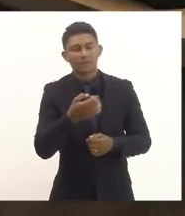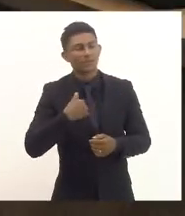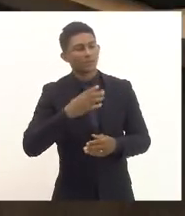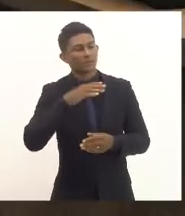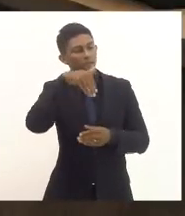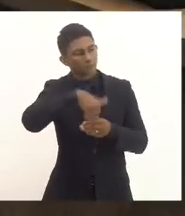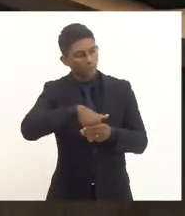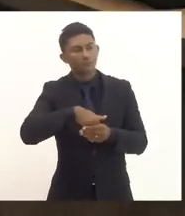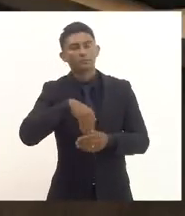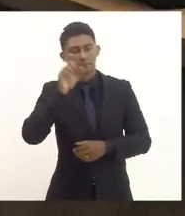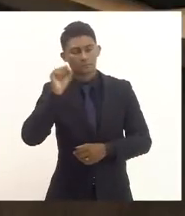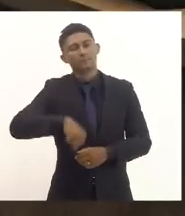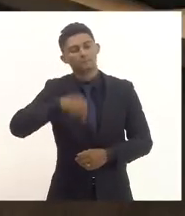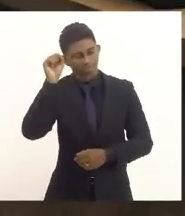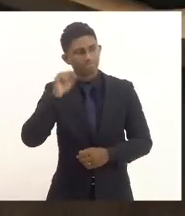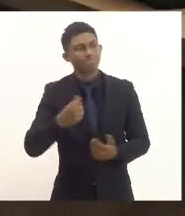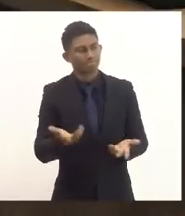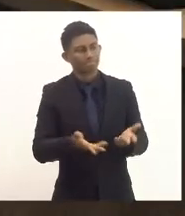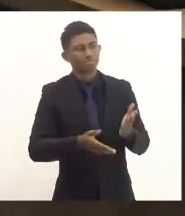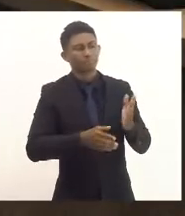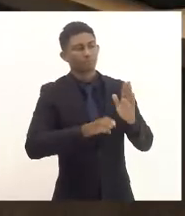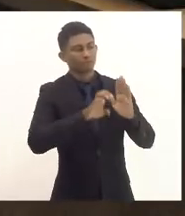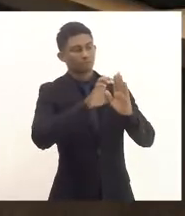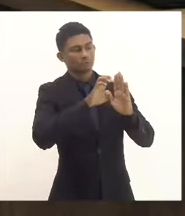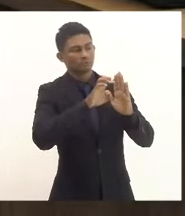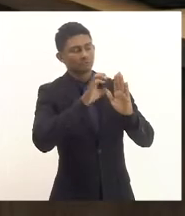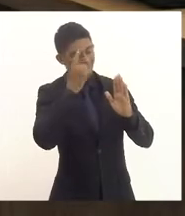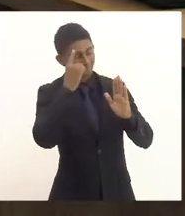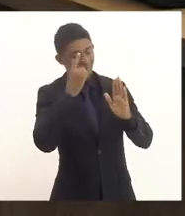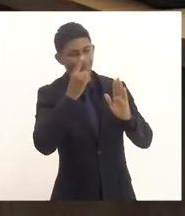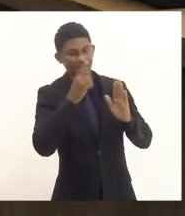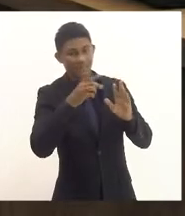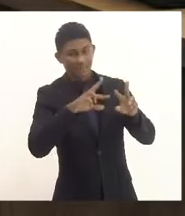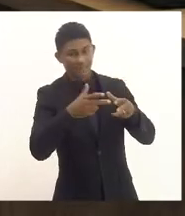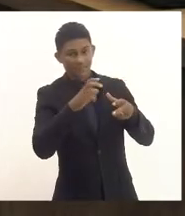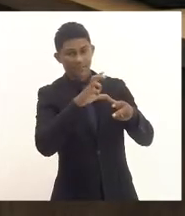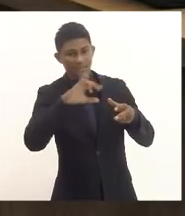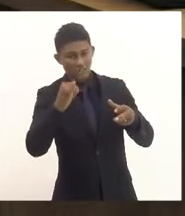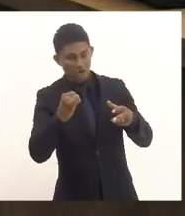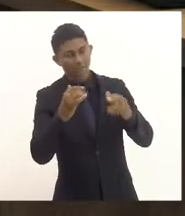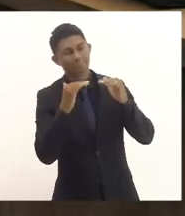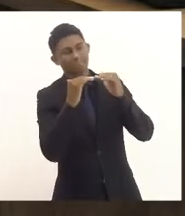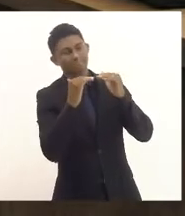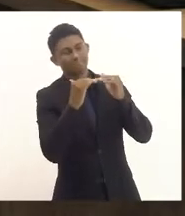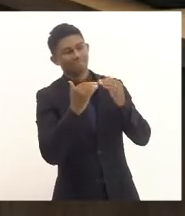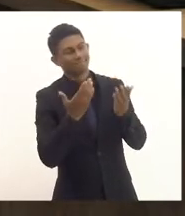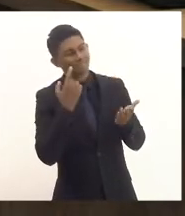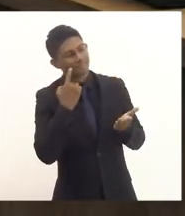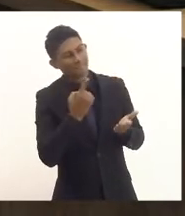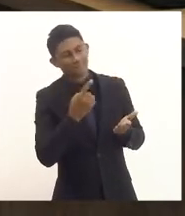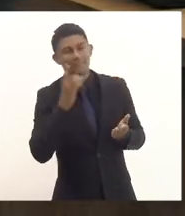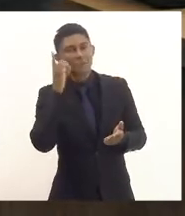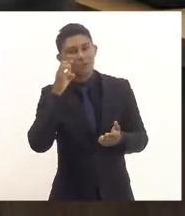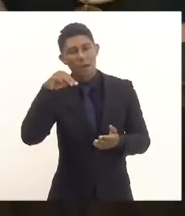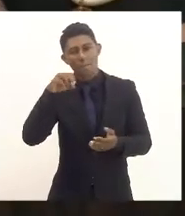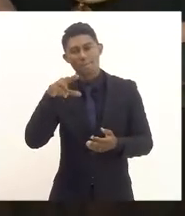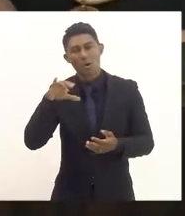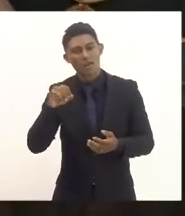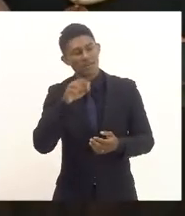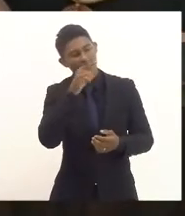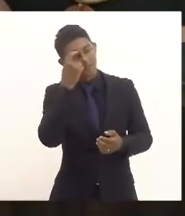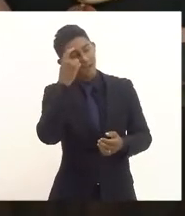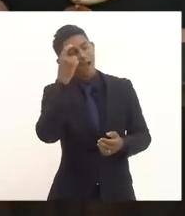estou votando favorável com parecer da ccj inspirada pela deputada Mônica Francisco